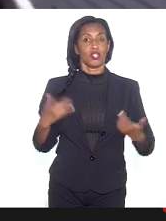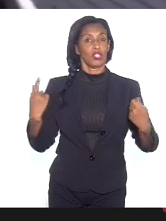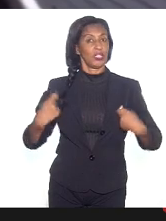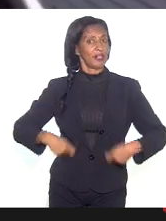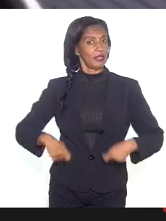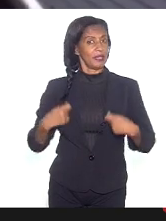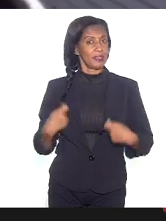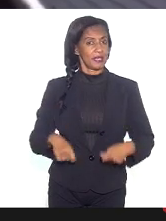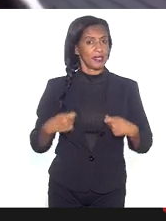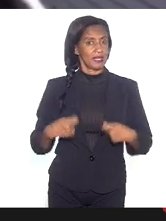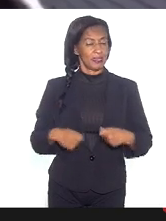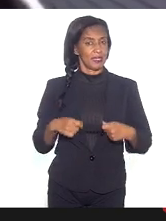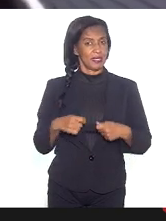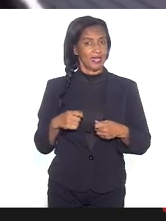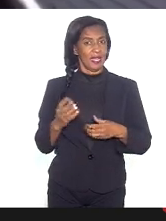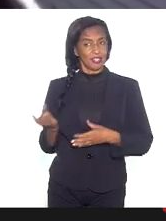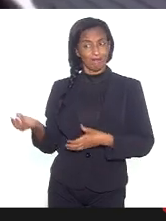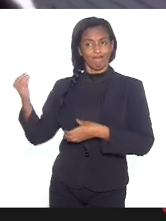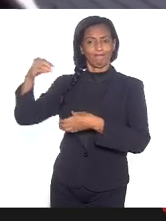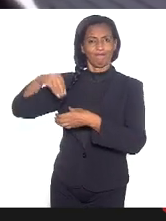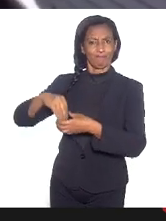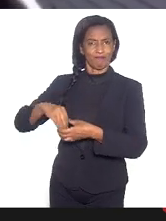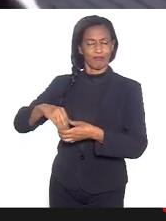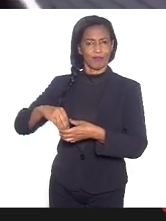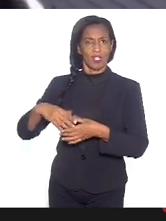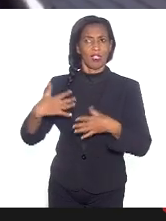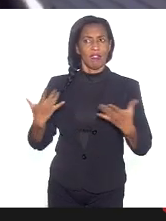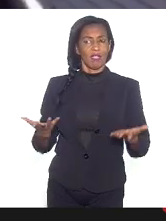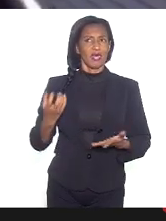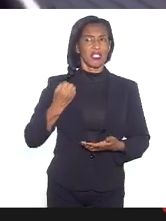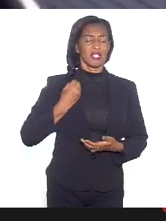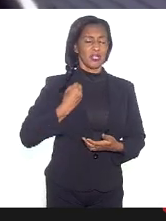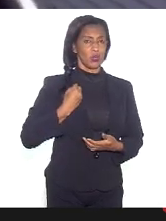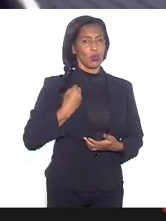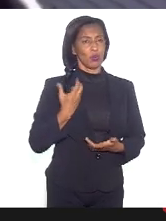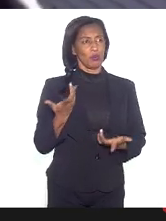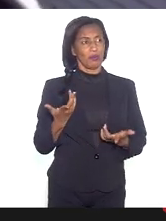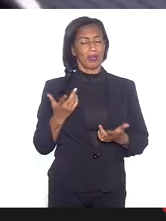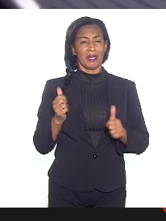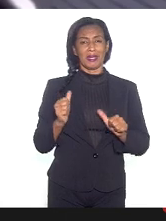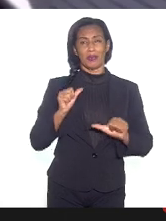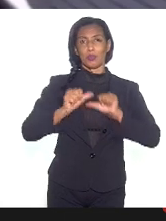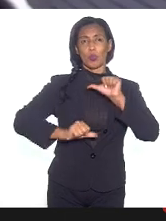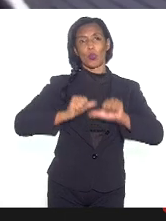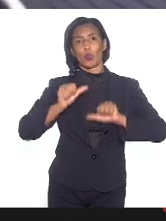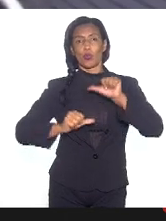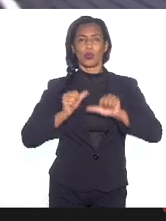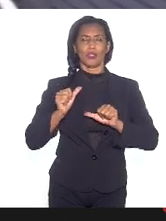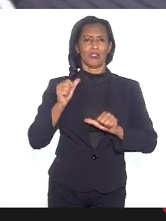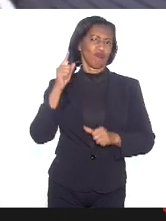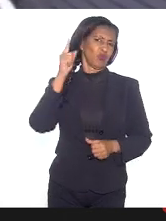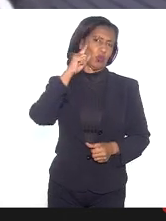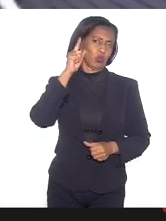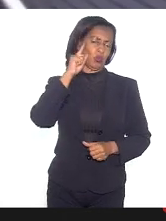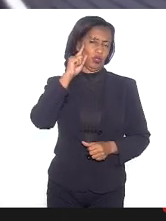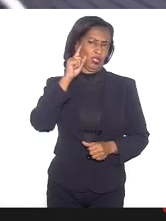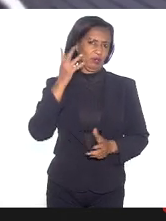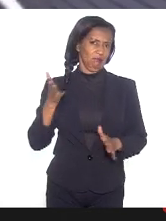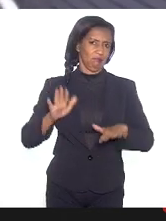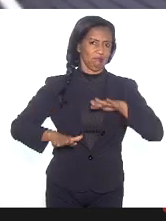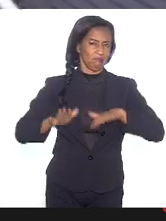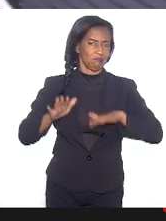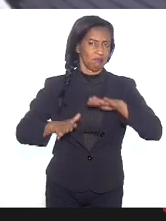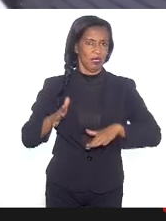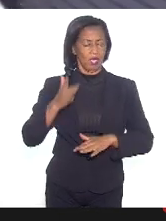necessidade de recompletamento. Esse número é um número muito dinâmico, ele muda todos os dias. As pessoas